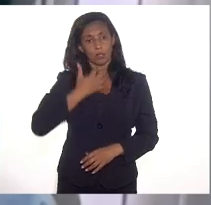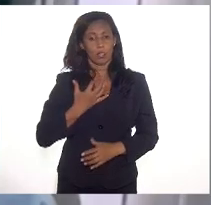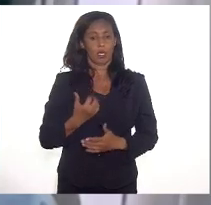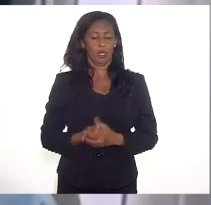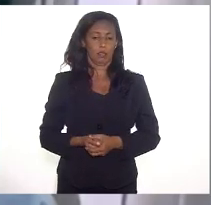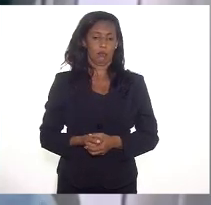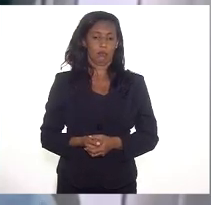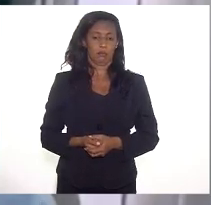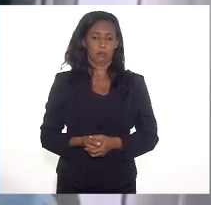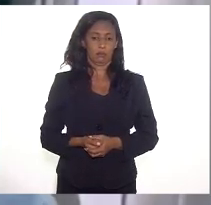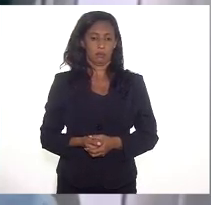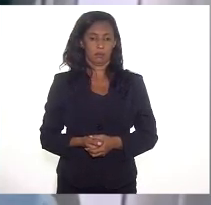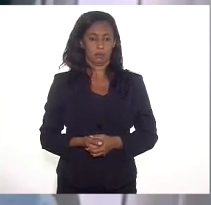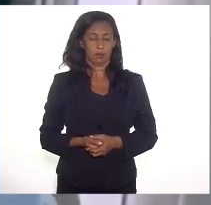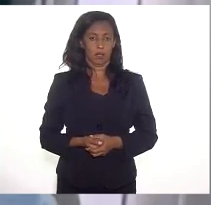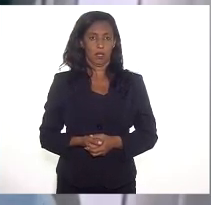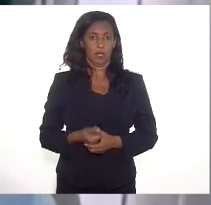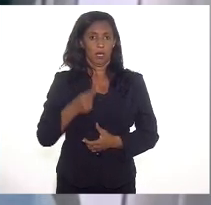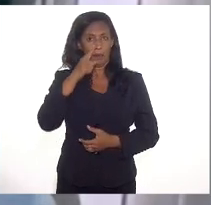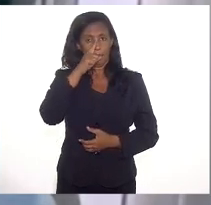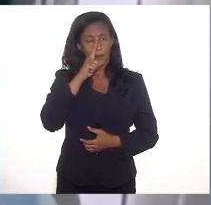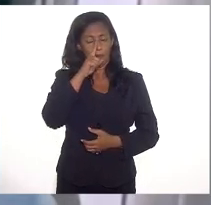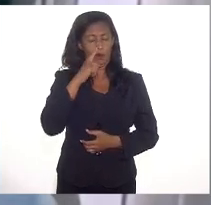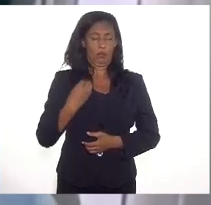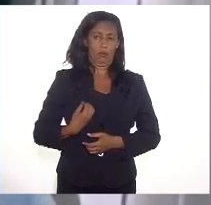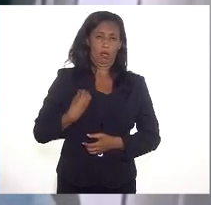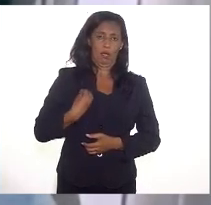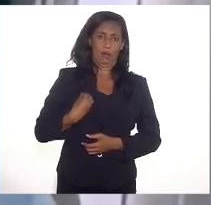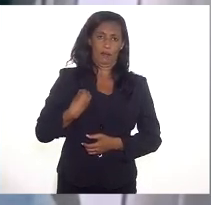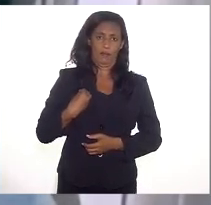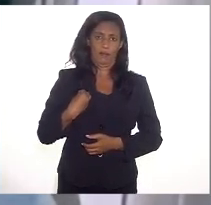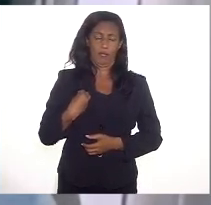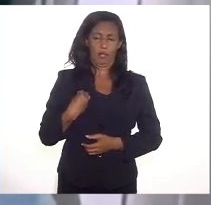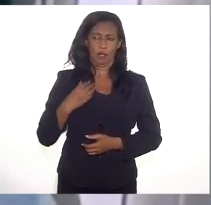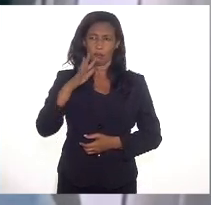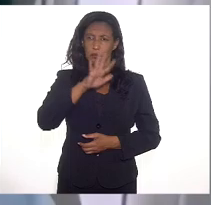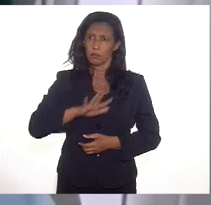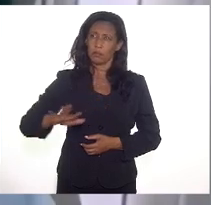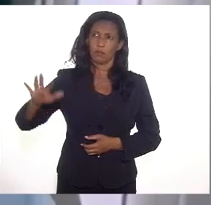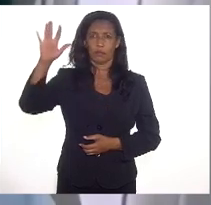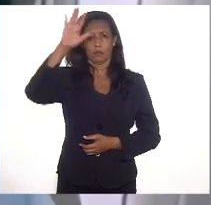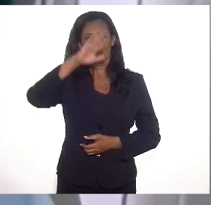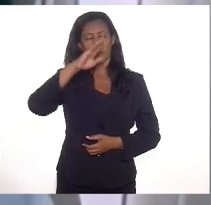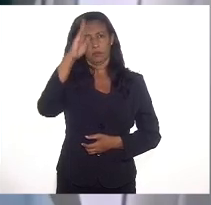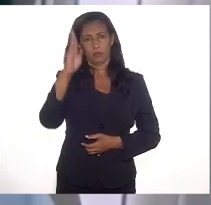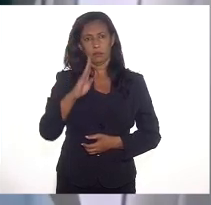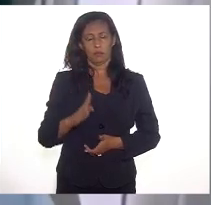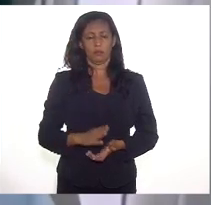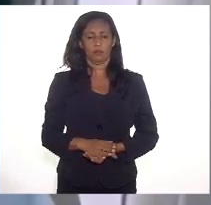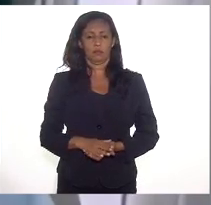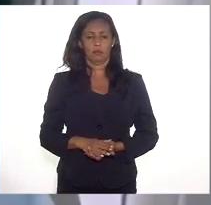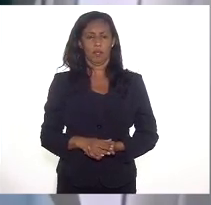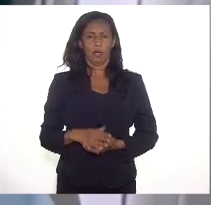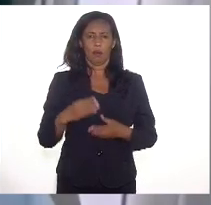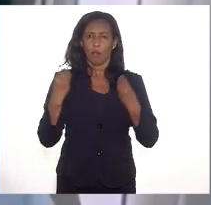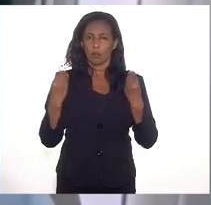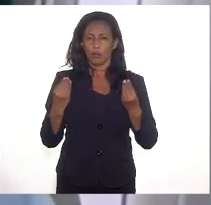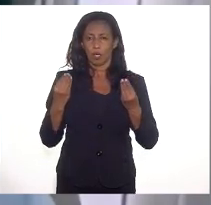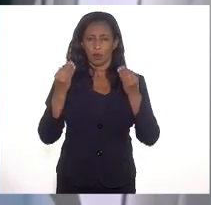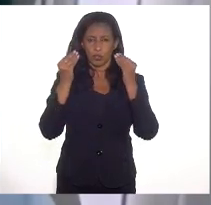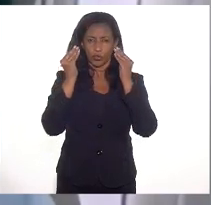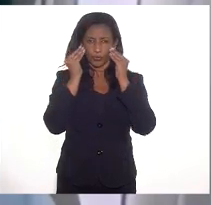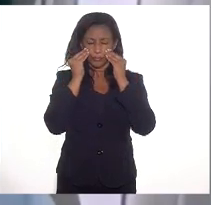como algo que colocava em risco a vida de nossos co-irmãos e co-irmãs, mas, no entanto, o que a gente assistiu